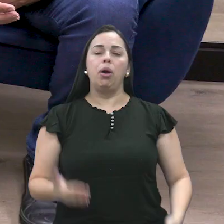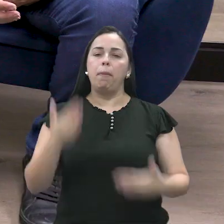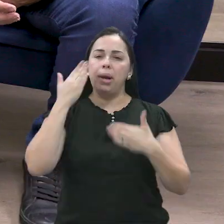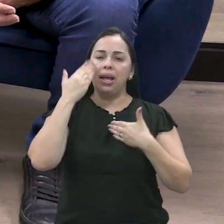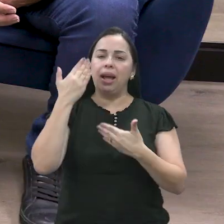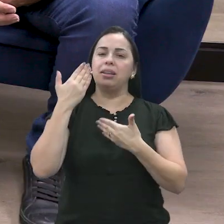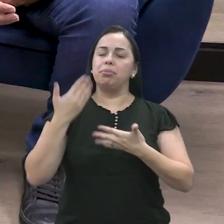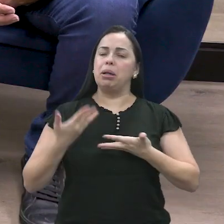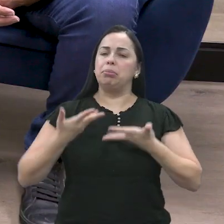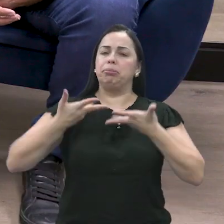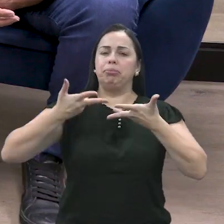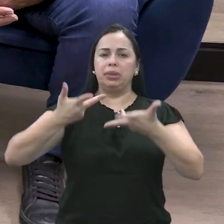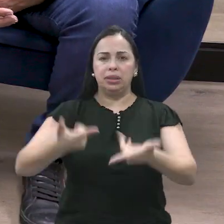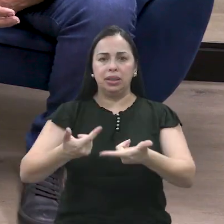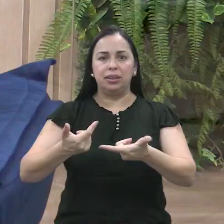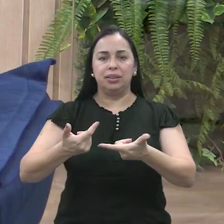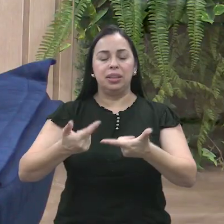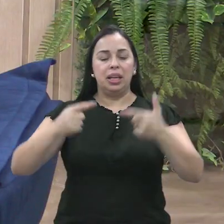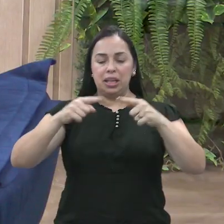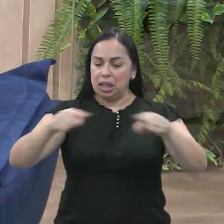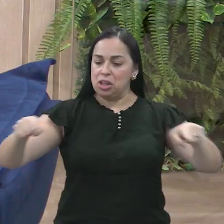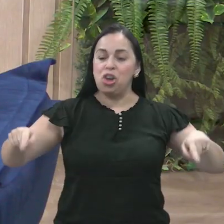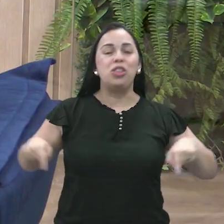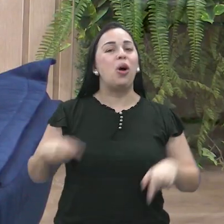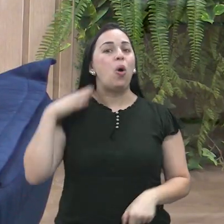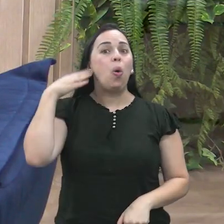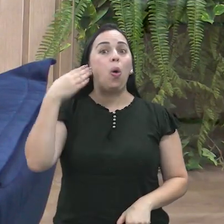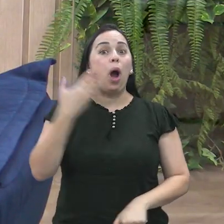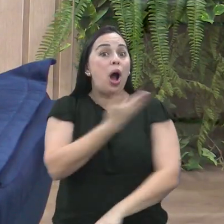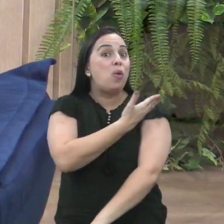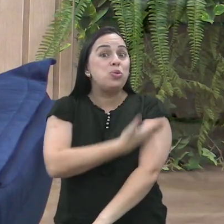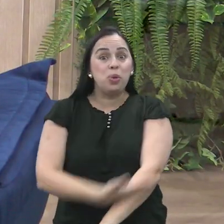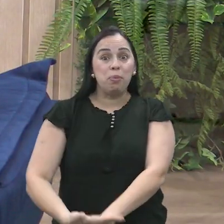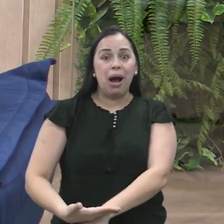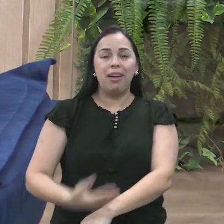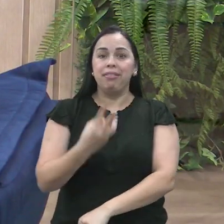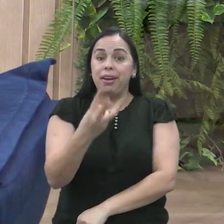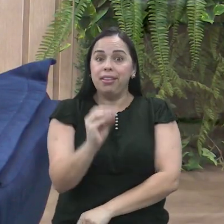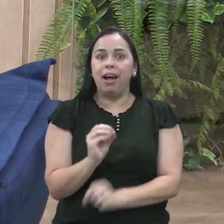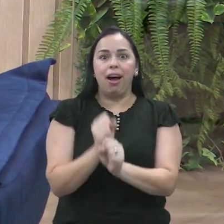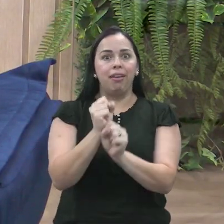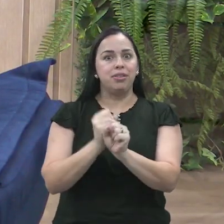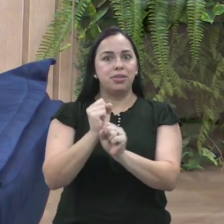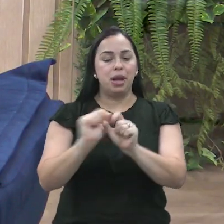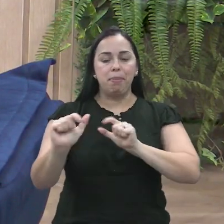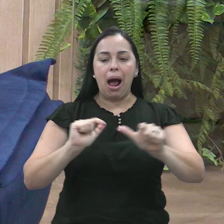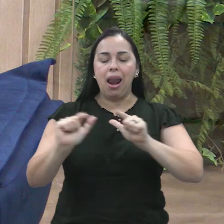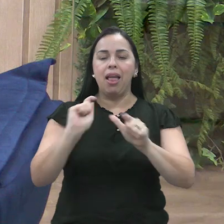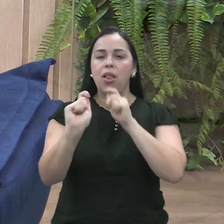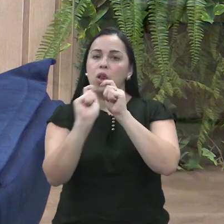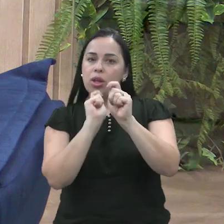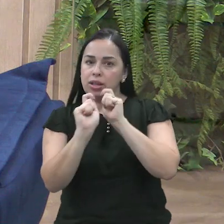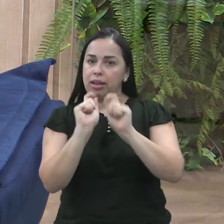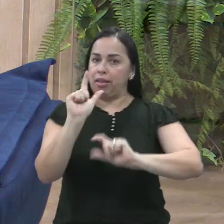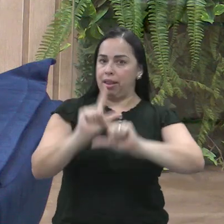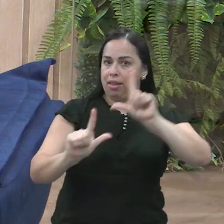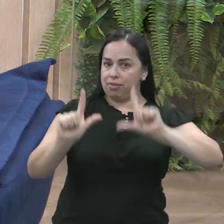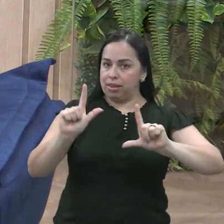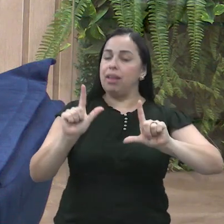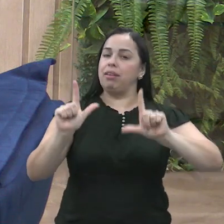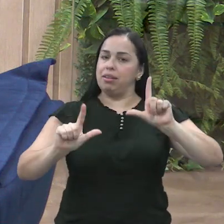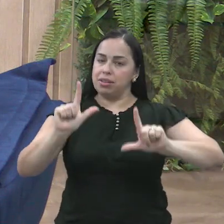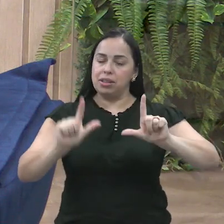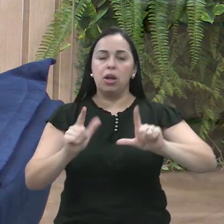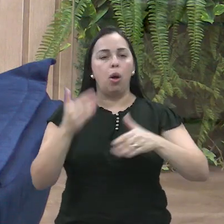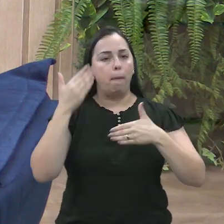muito bem-vindo e obrigado pela presença. Obrigado pela companhia aqui nesse espaço que não me é estranho, viu? Foram mais de 30